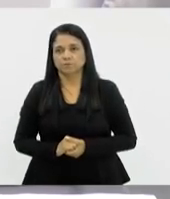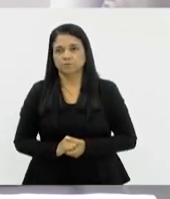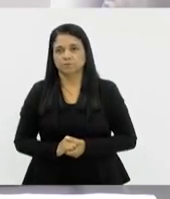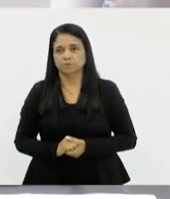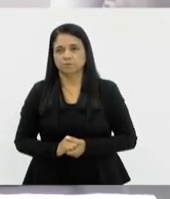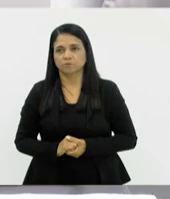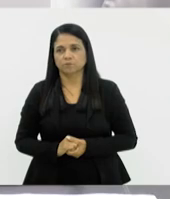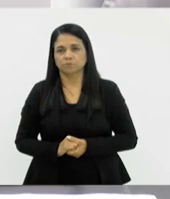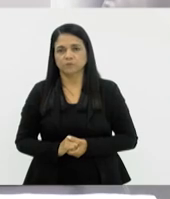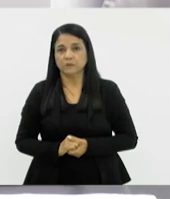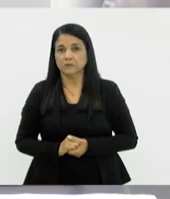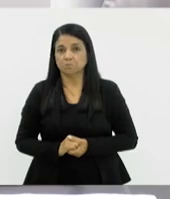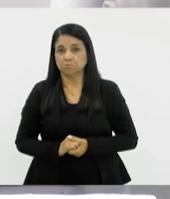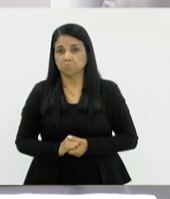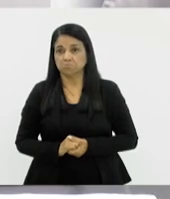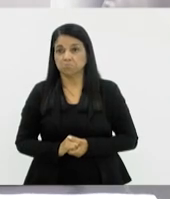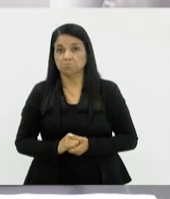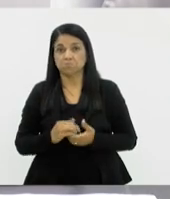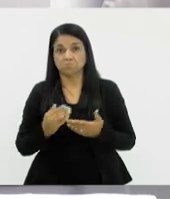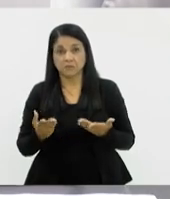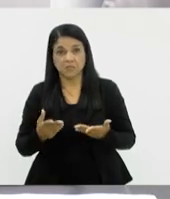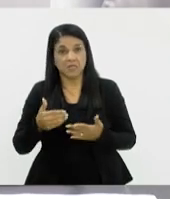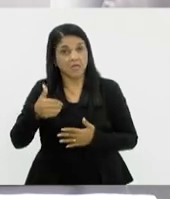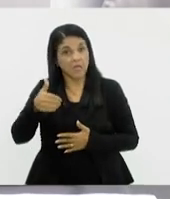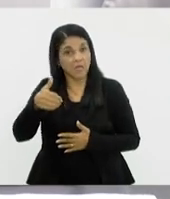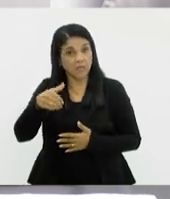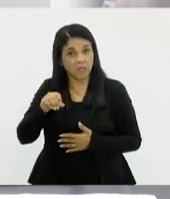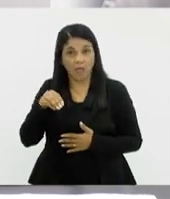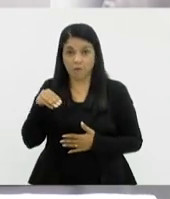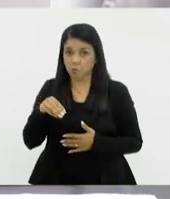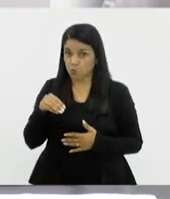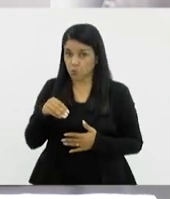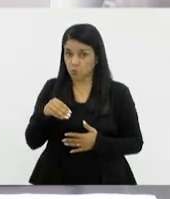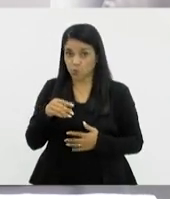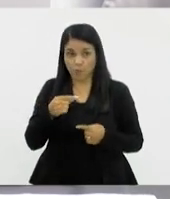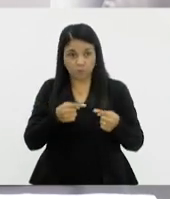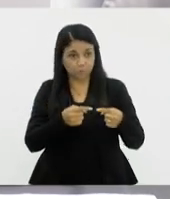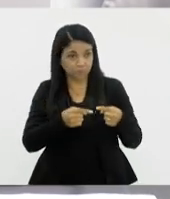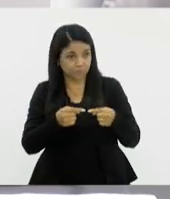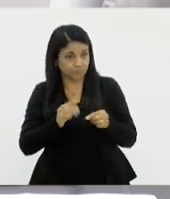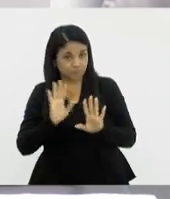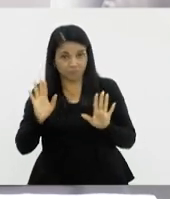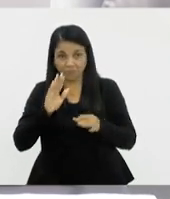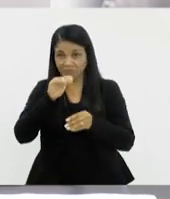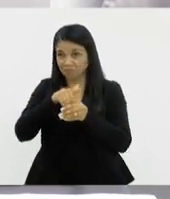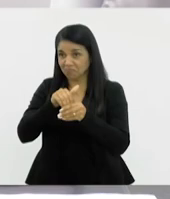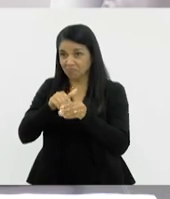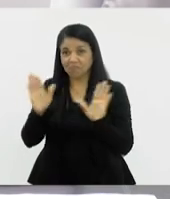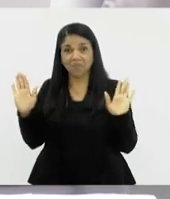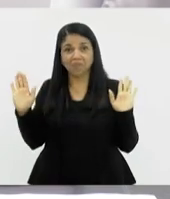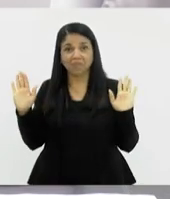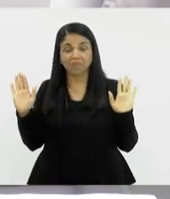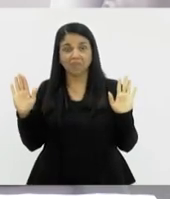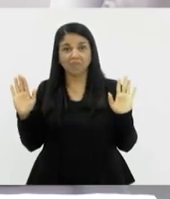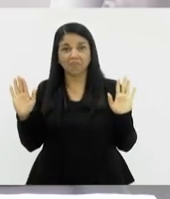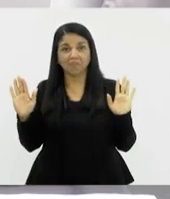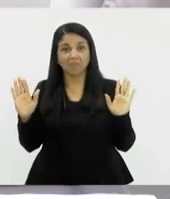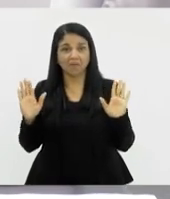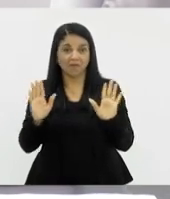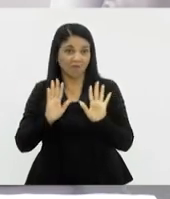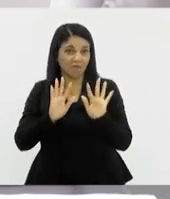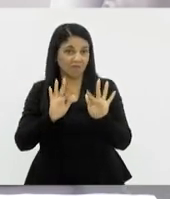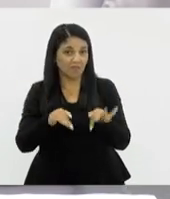acabou tudo. Mas você ainda tem 10 minutos para deliberar alguma coisa aí, ô, deputado Mink. Vê que a gente tinha razão, hein?